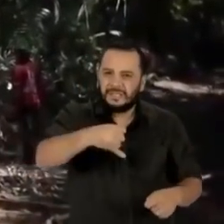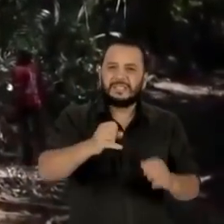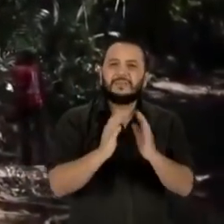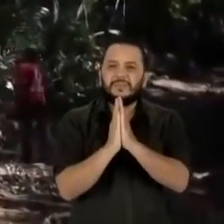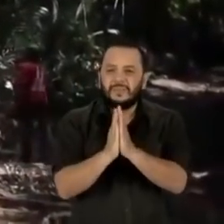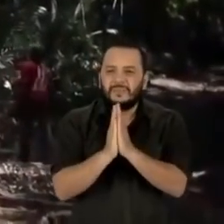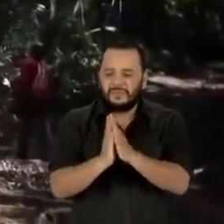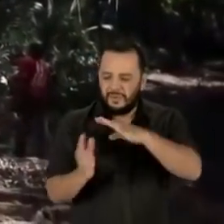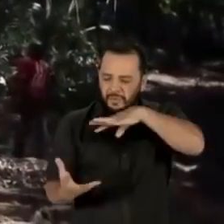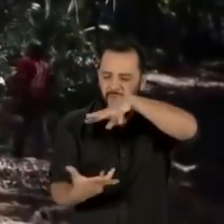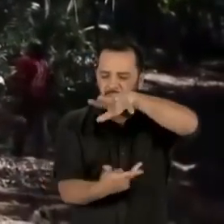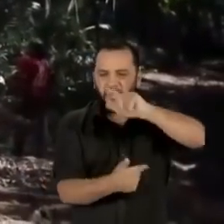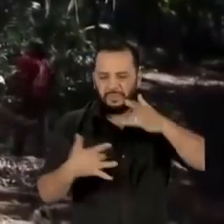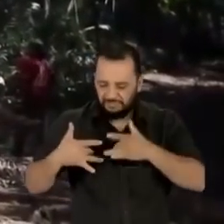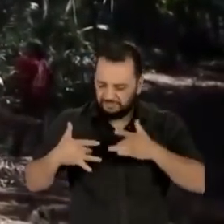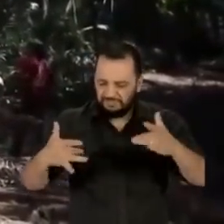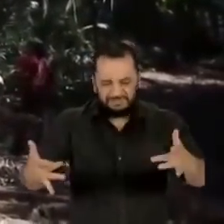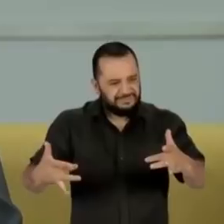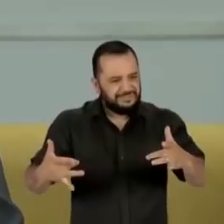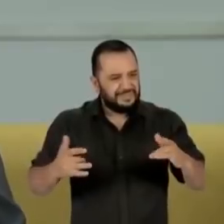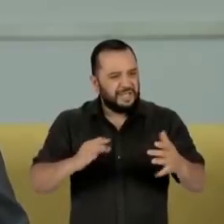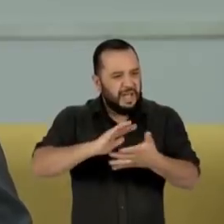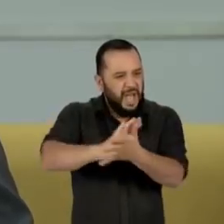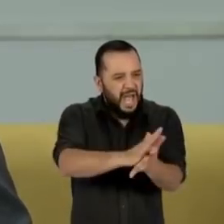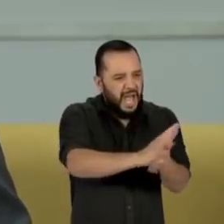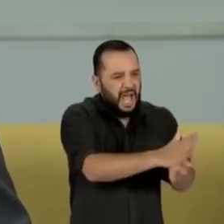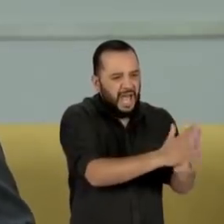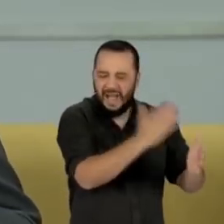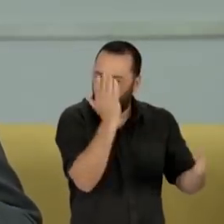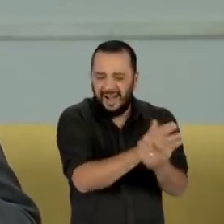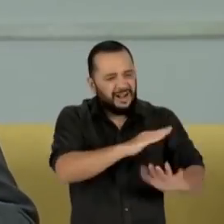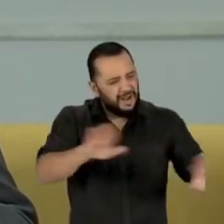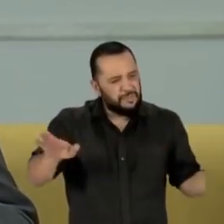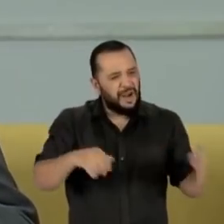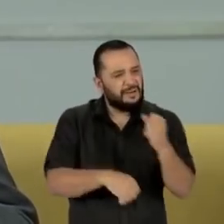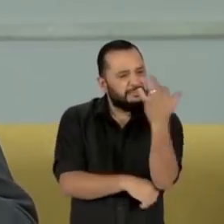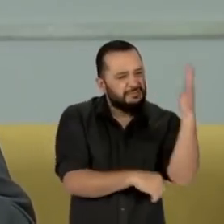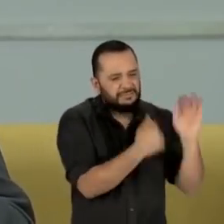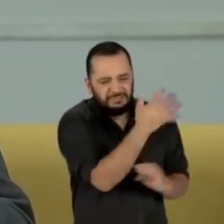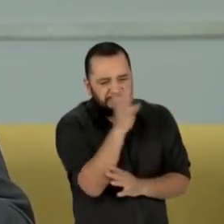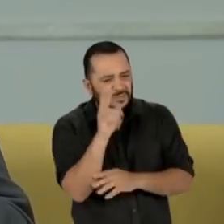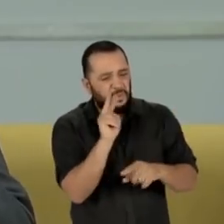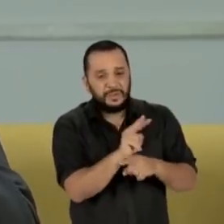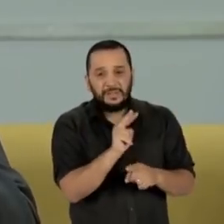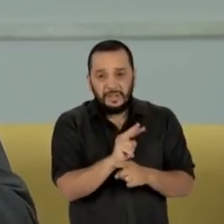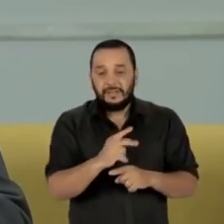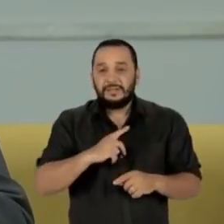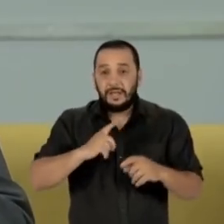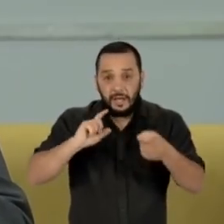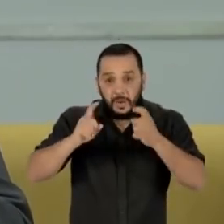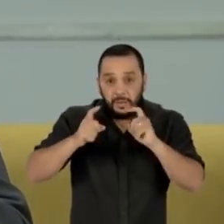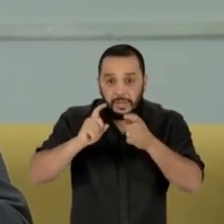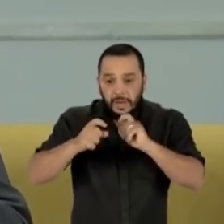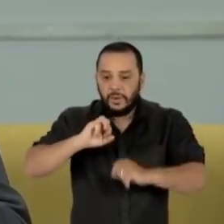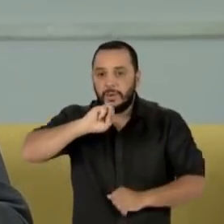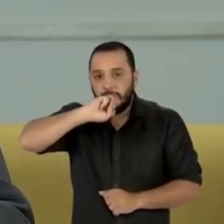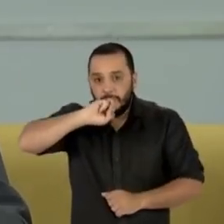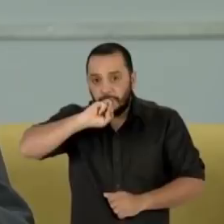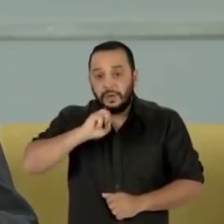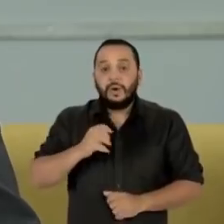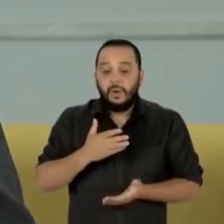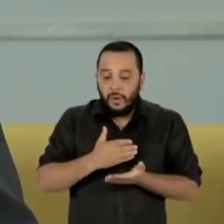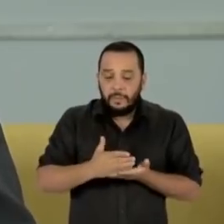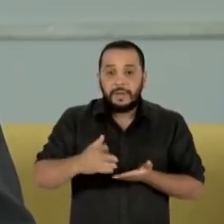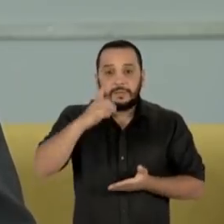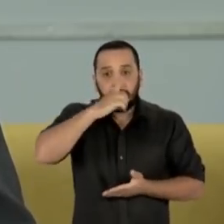solidariedade do mundo para acabar pode devastação oi e o sino do da amazônia que a gente falou aí começa nesse domingo no vaticano